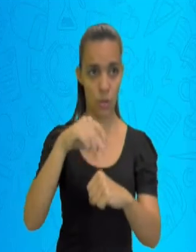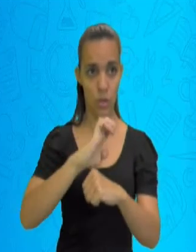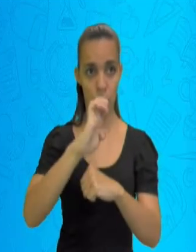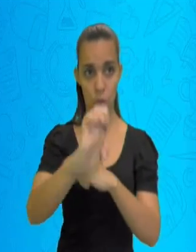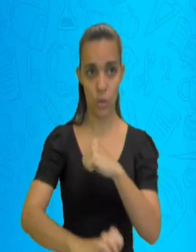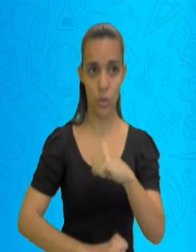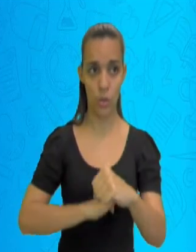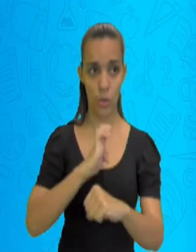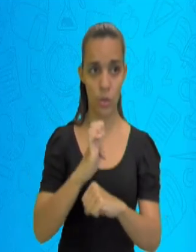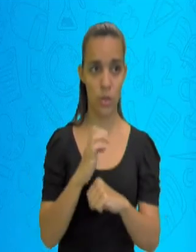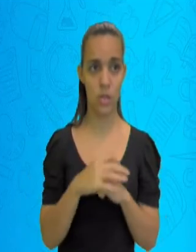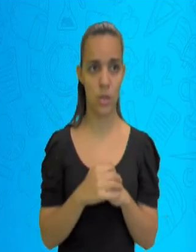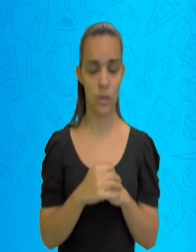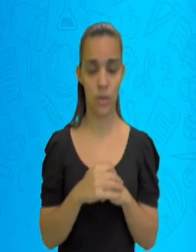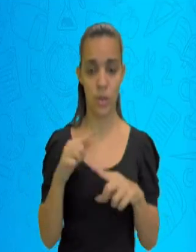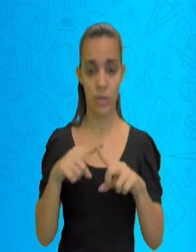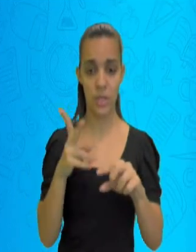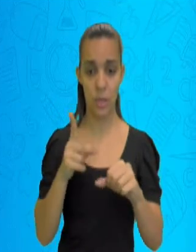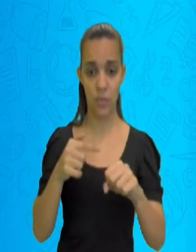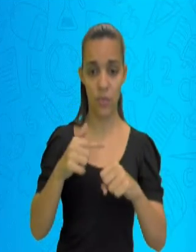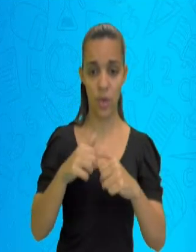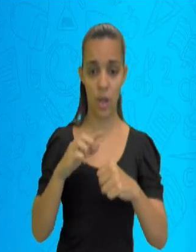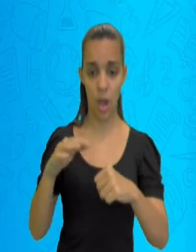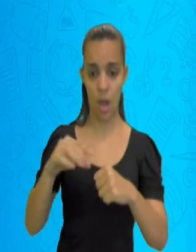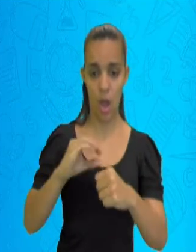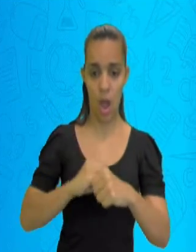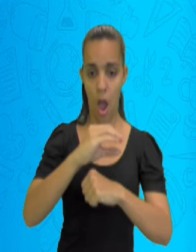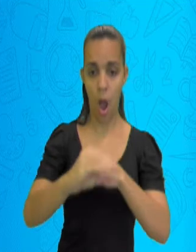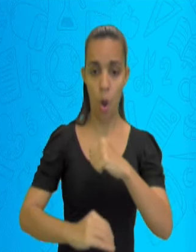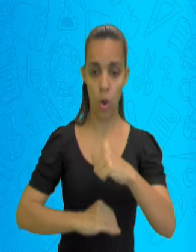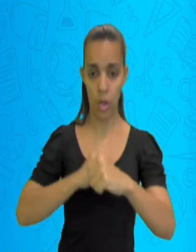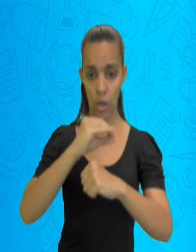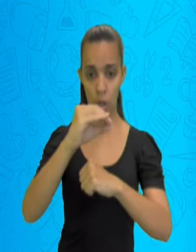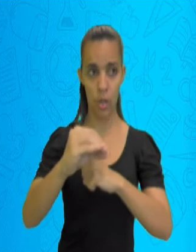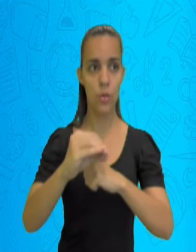Ao redor do núcleo existe a